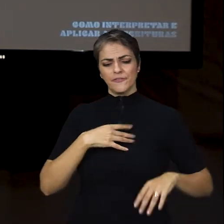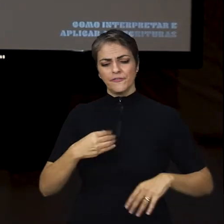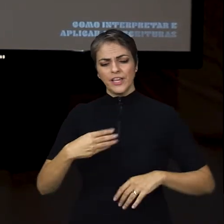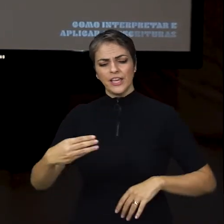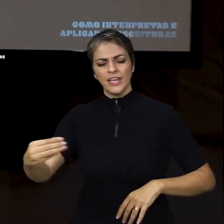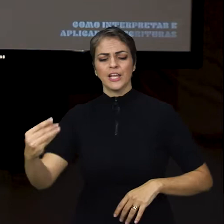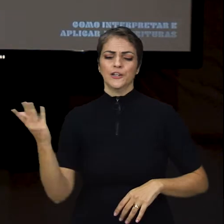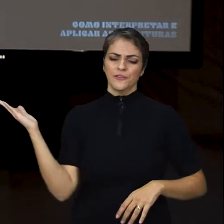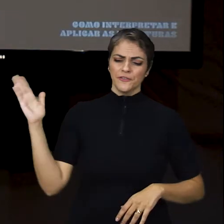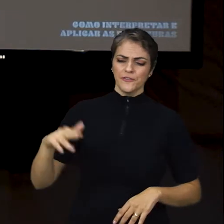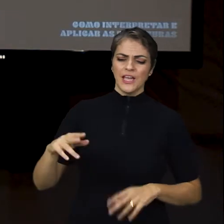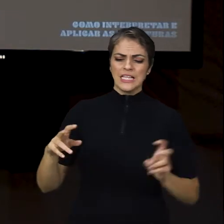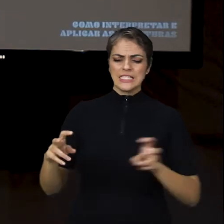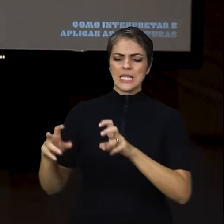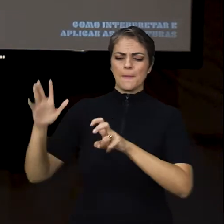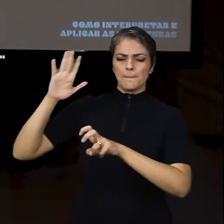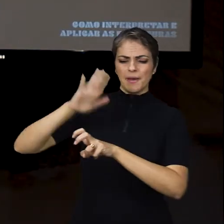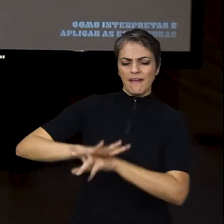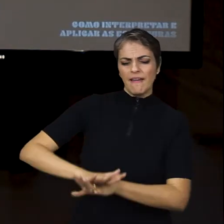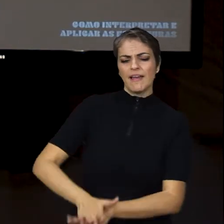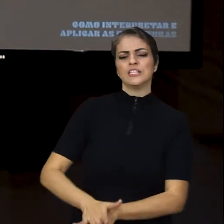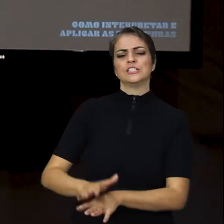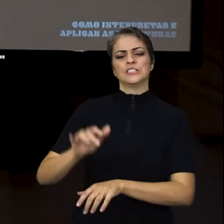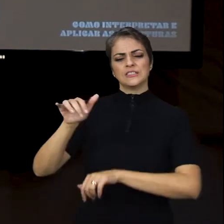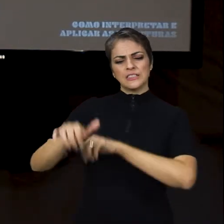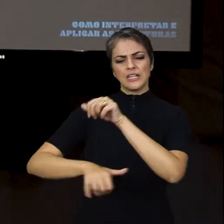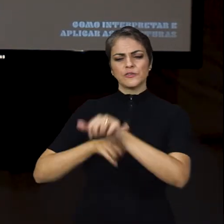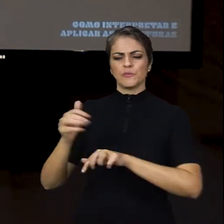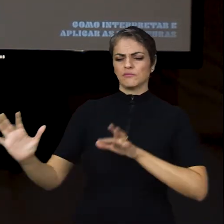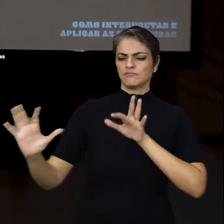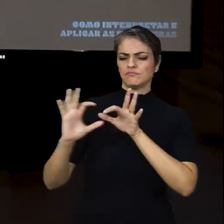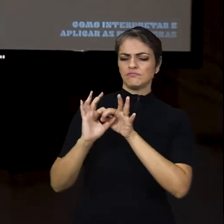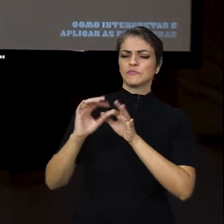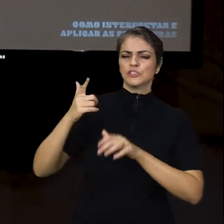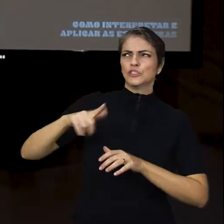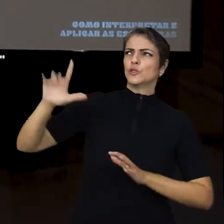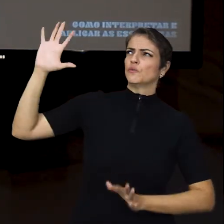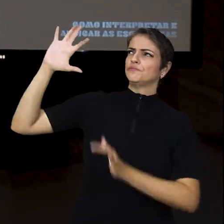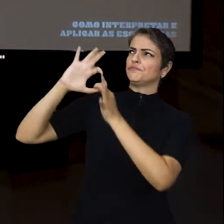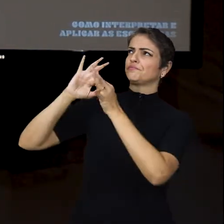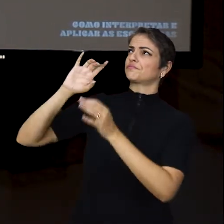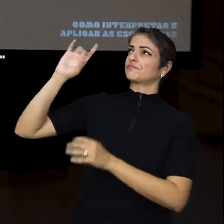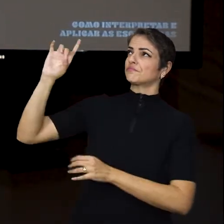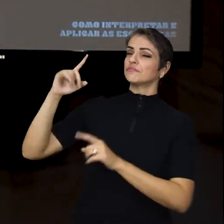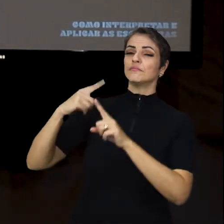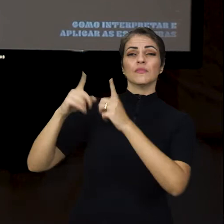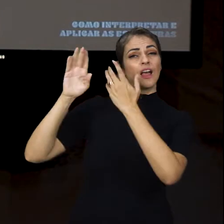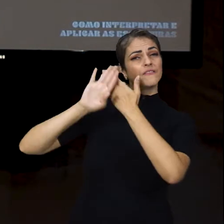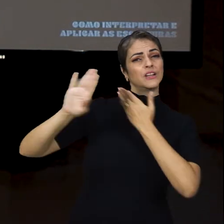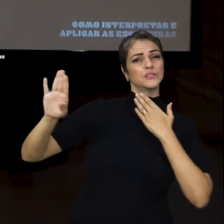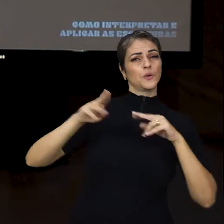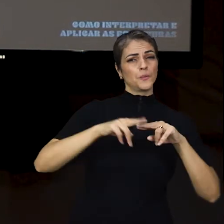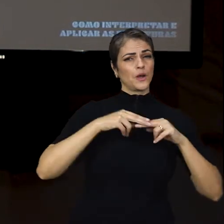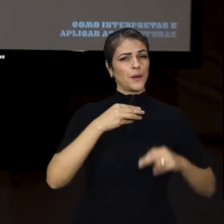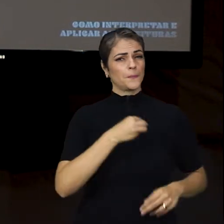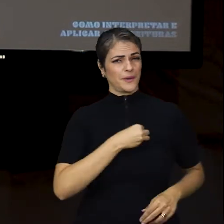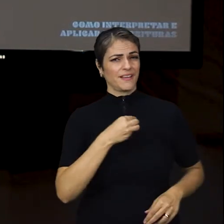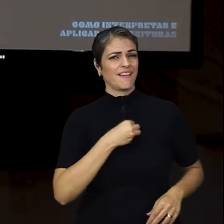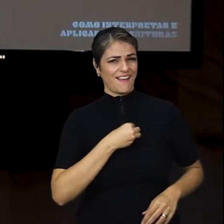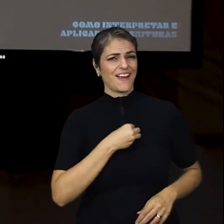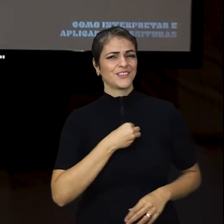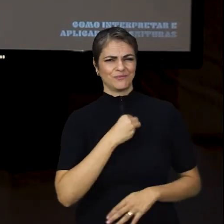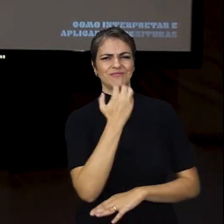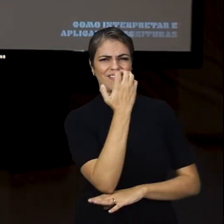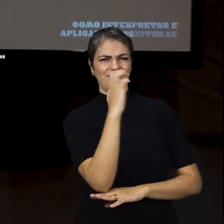da serpente, restaurar o relacionamento entre a humanidade e Deus, que havia se quebrado por conta do pecado. Nós vemos que desde